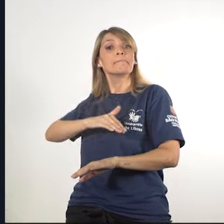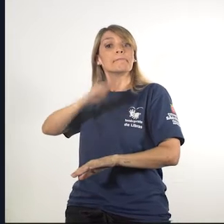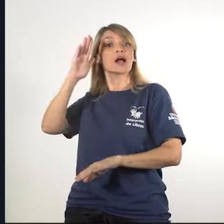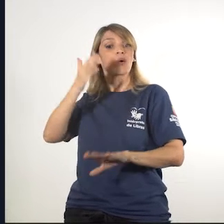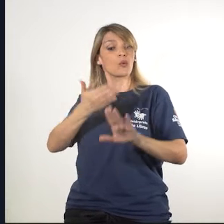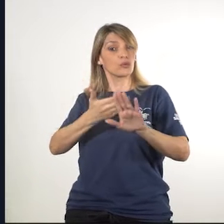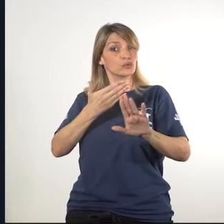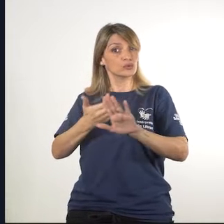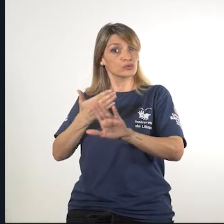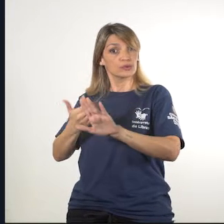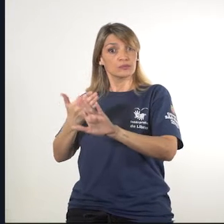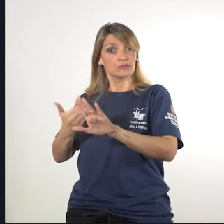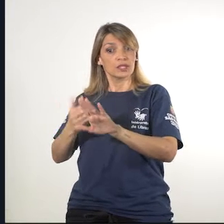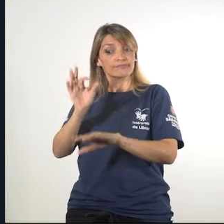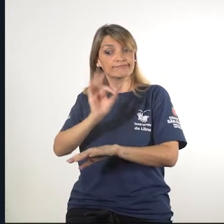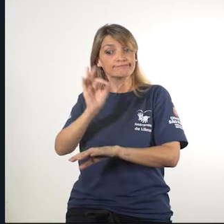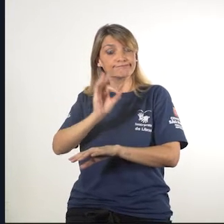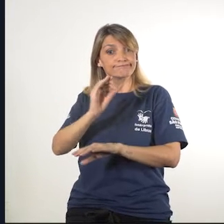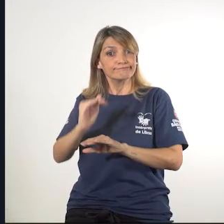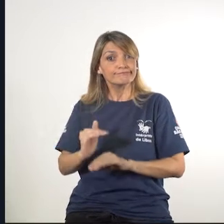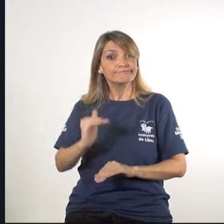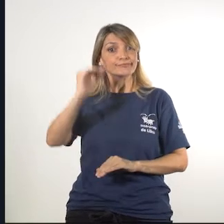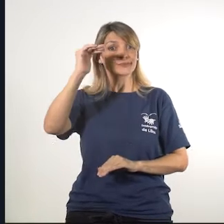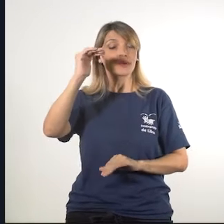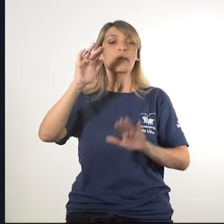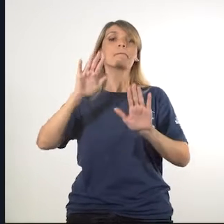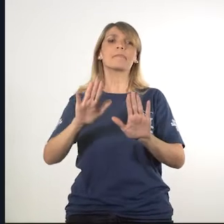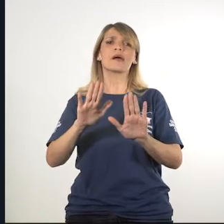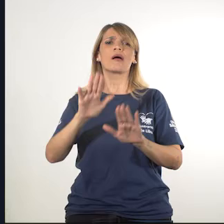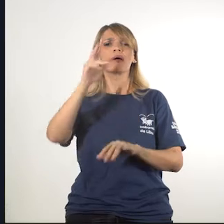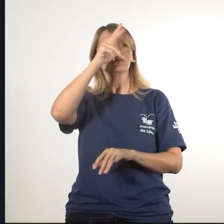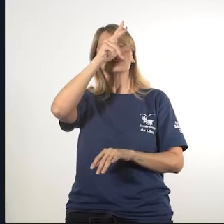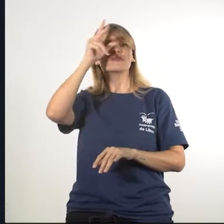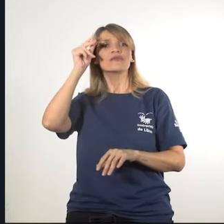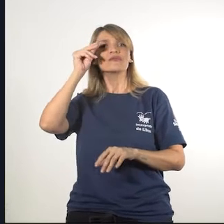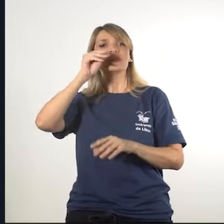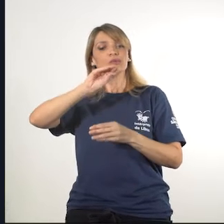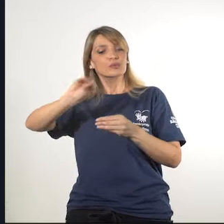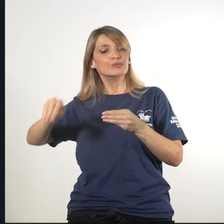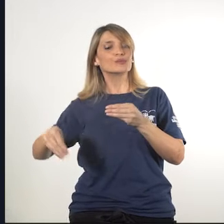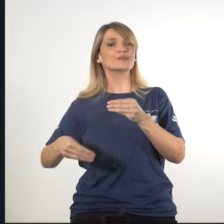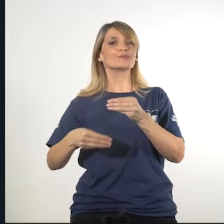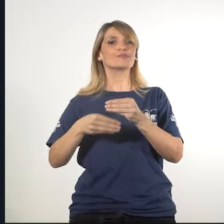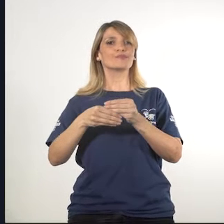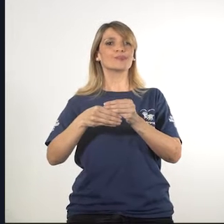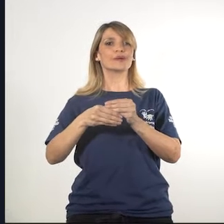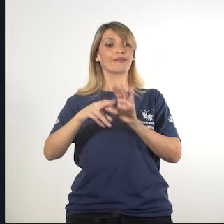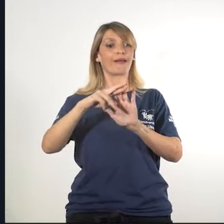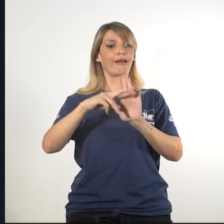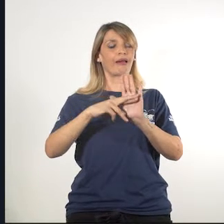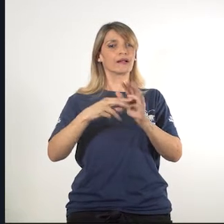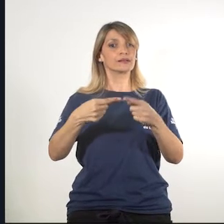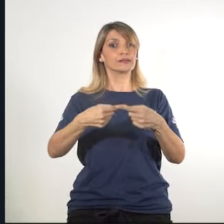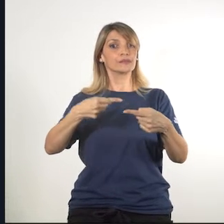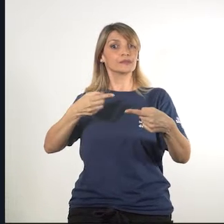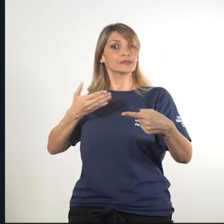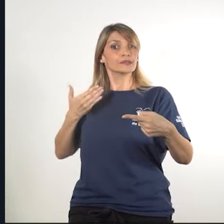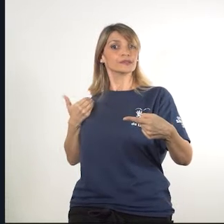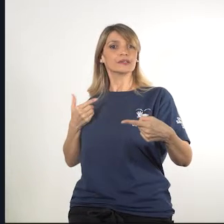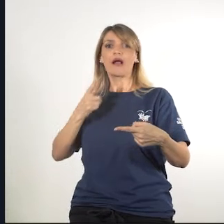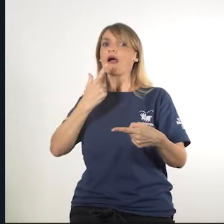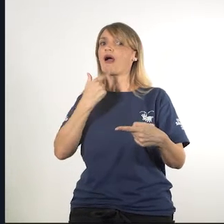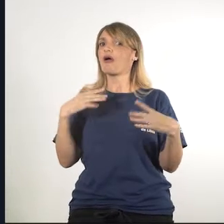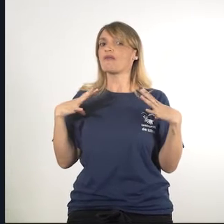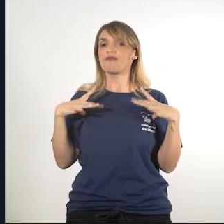isolamento ele sobe. Mas quando o senhor, então, agrega as medidas restritivas, na semana passada, o feriado,